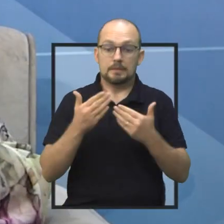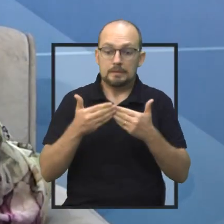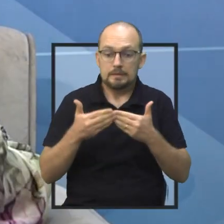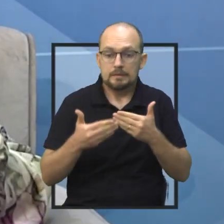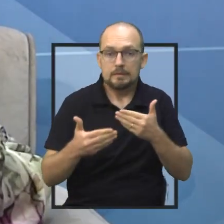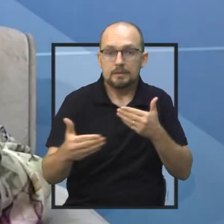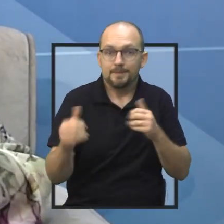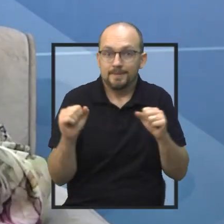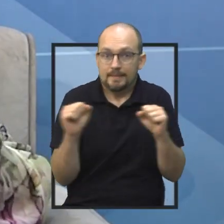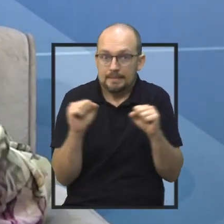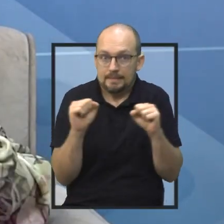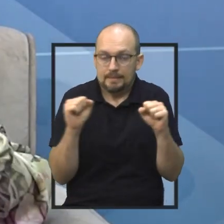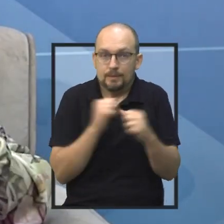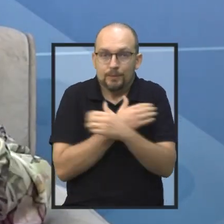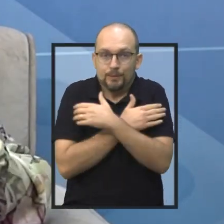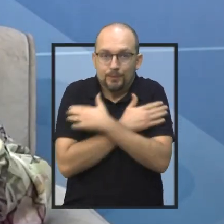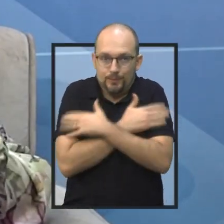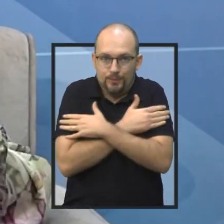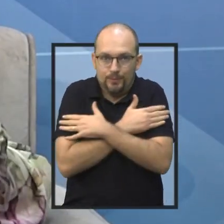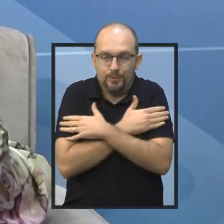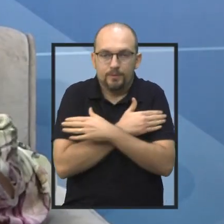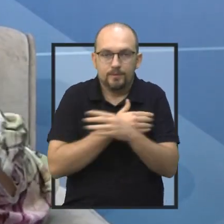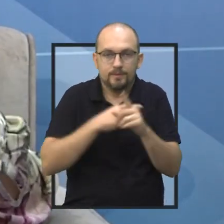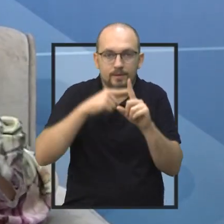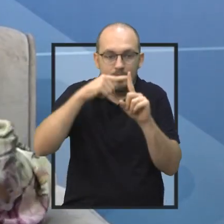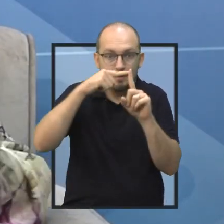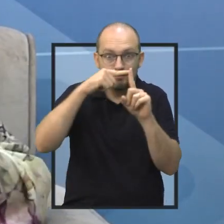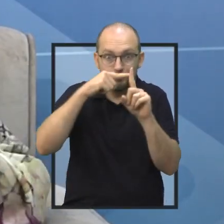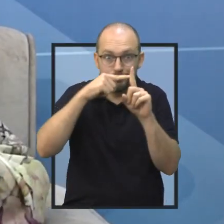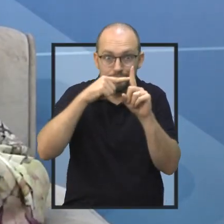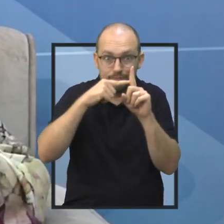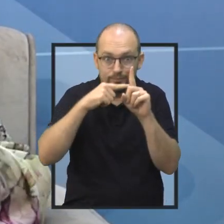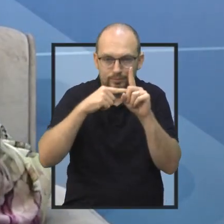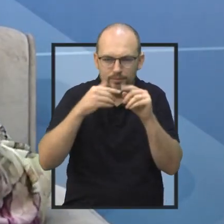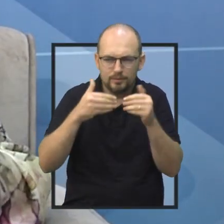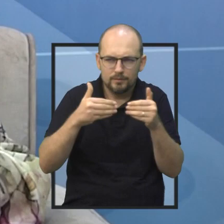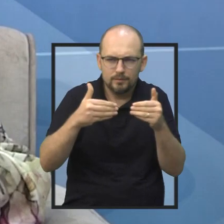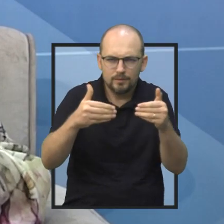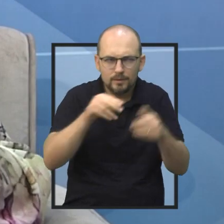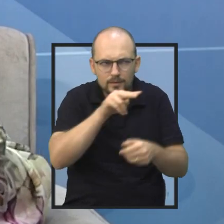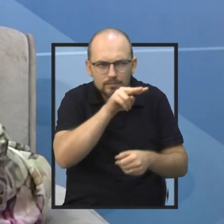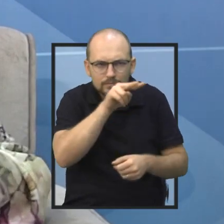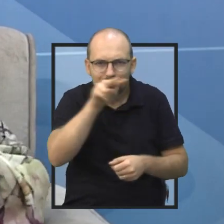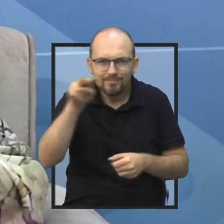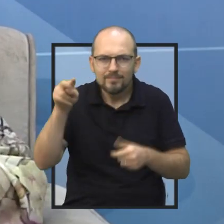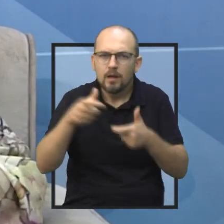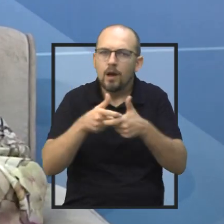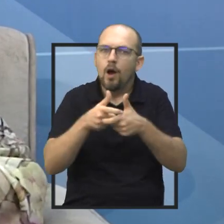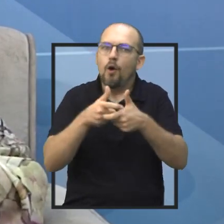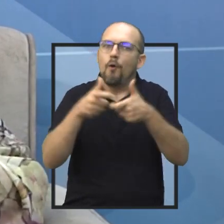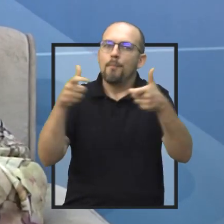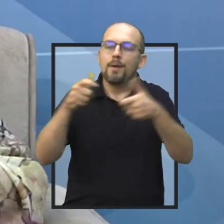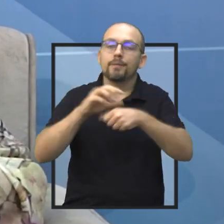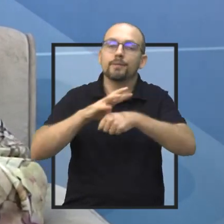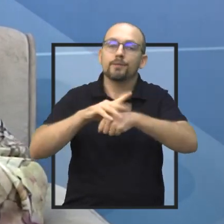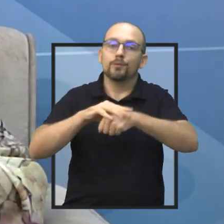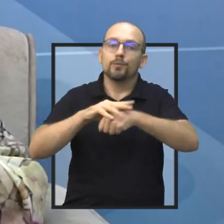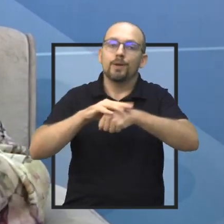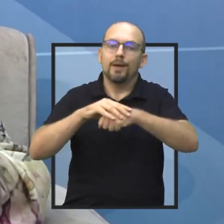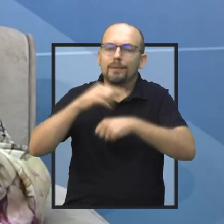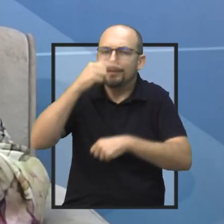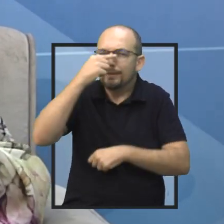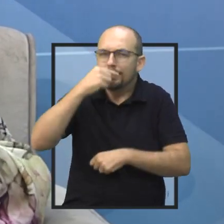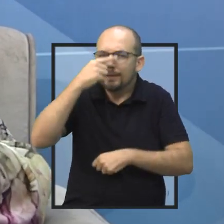Com a chegada do inverno e as baixas temperaturas, é comum a gente observar o aumento da incidência de doenças